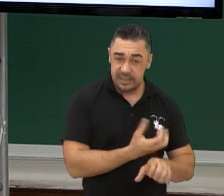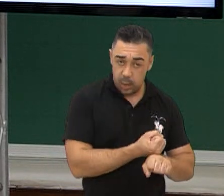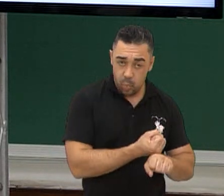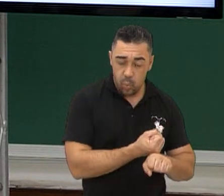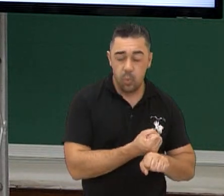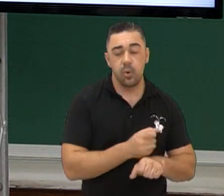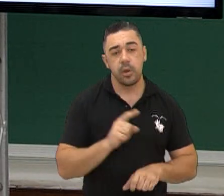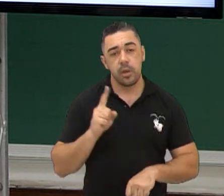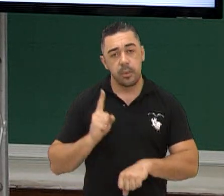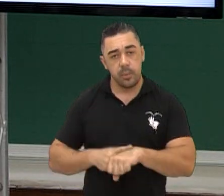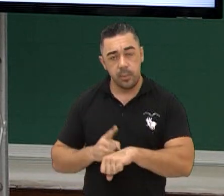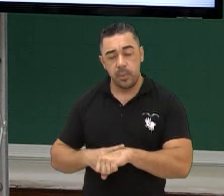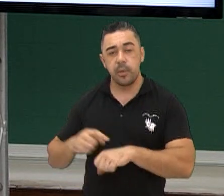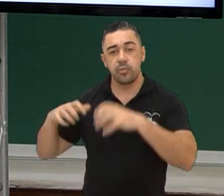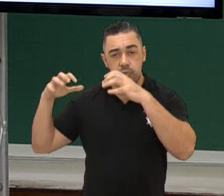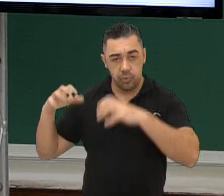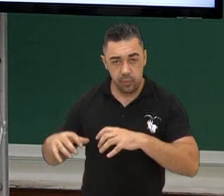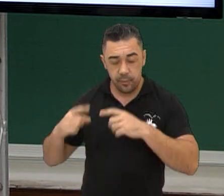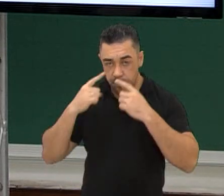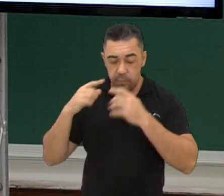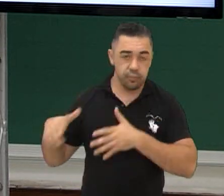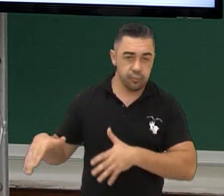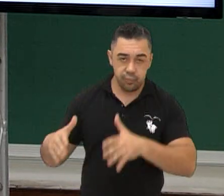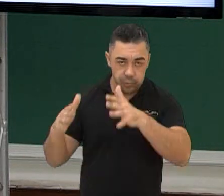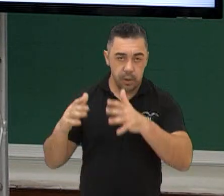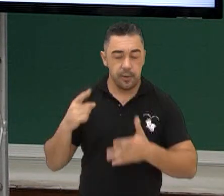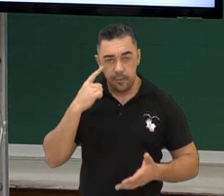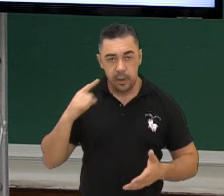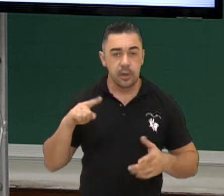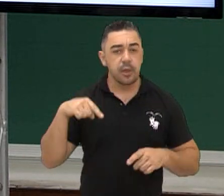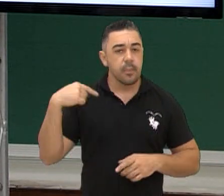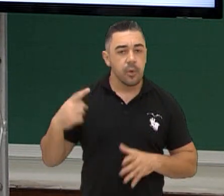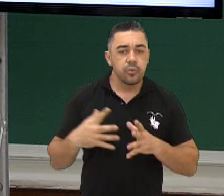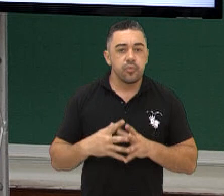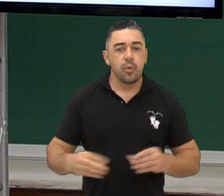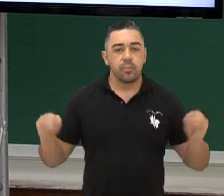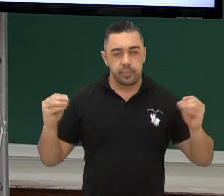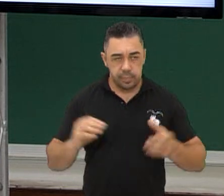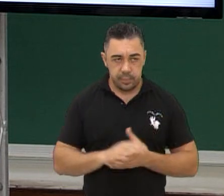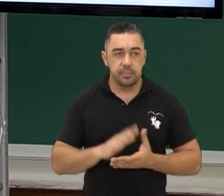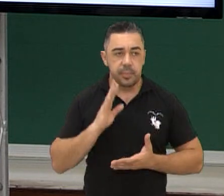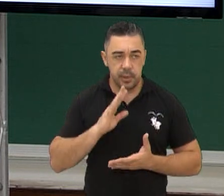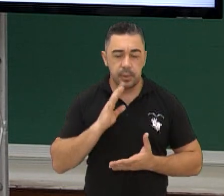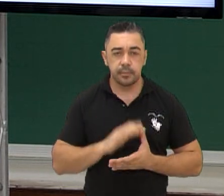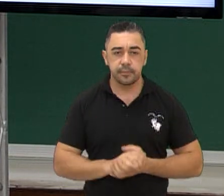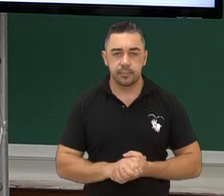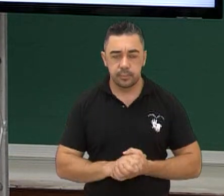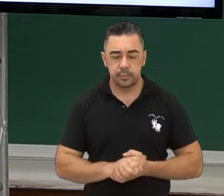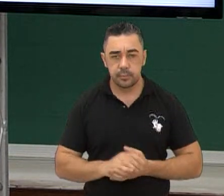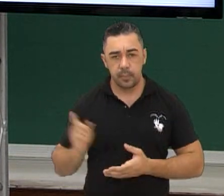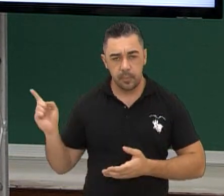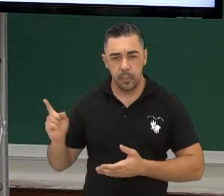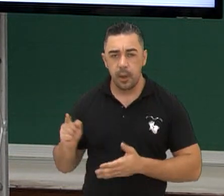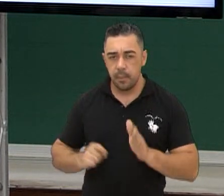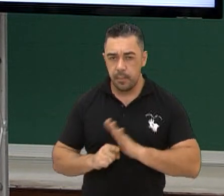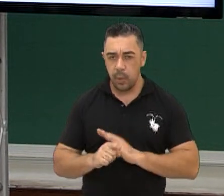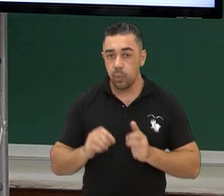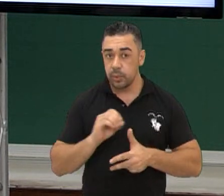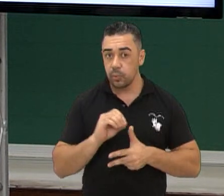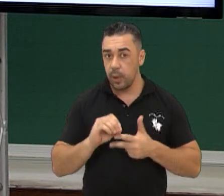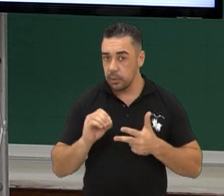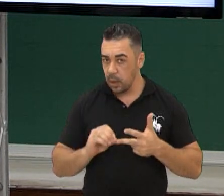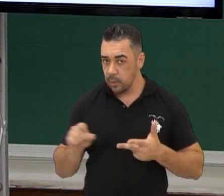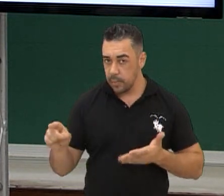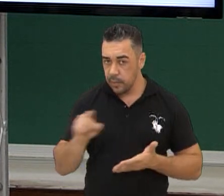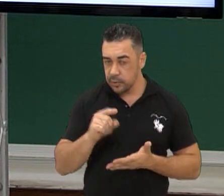época de chuva. Então, os rios aparecem só na época de chuva e somem depois. Né? Bacana aqui também. Exercício, gente. Um exercício do